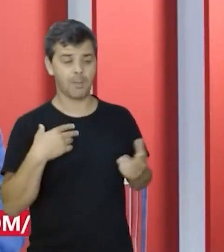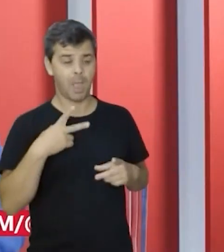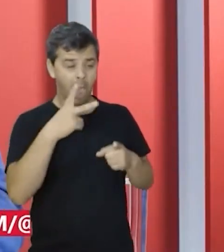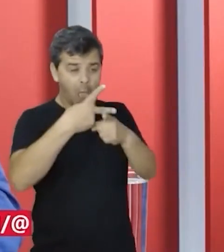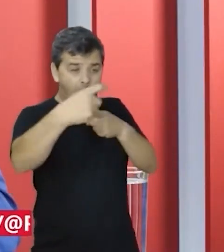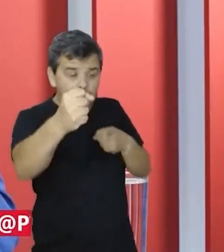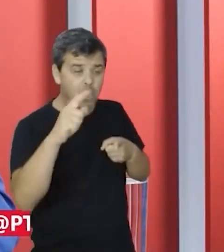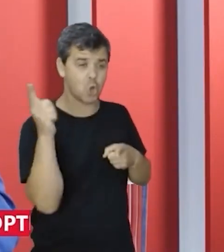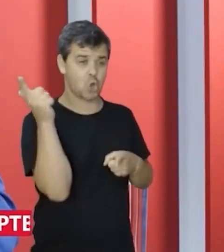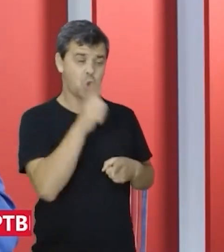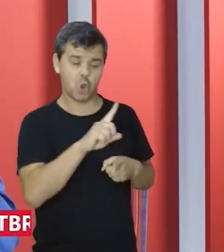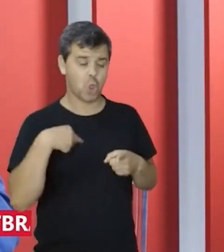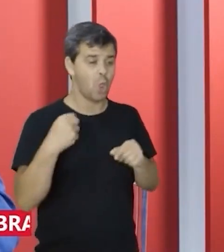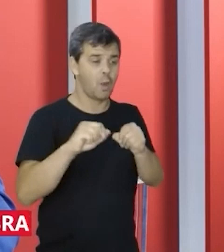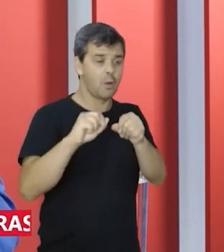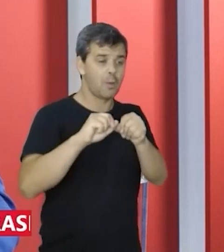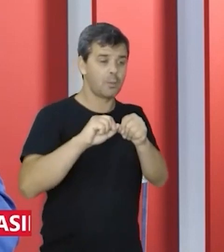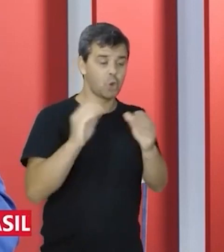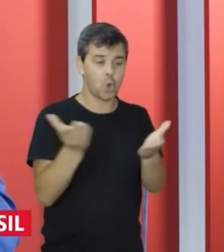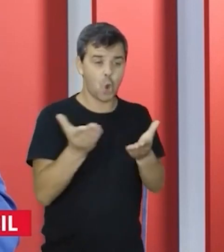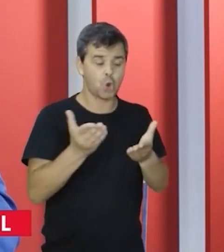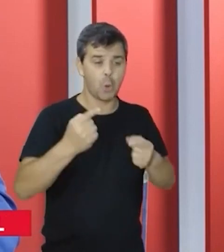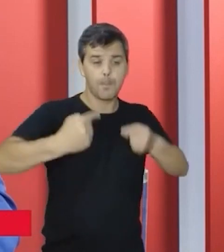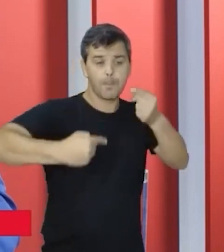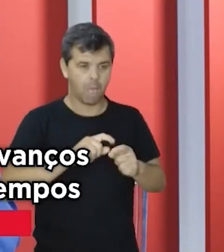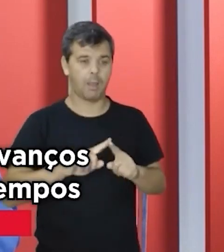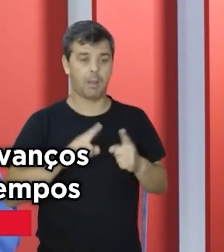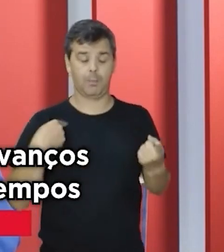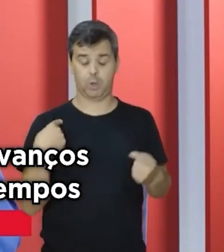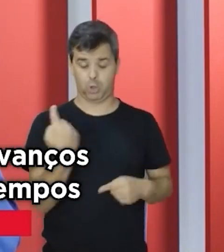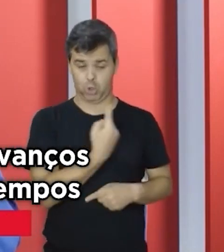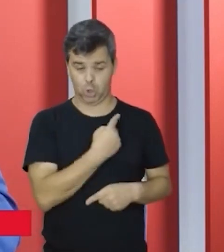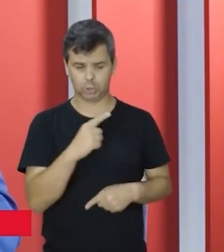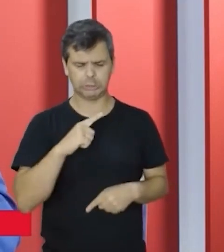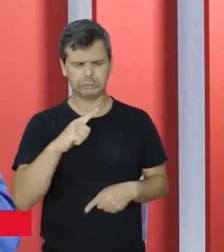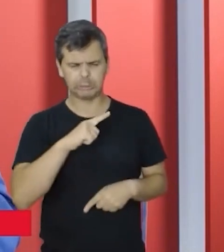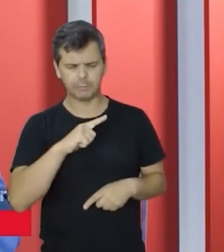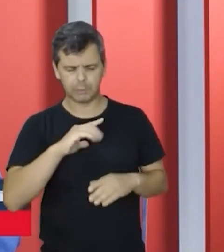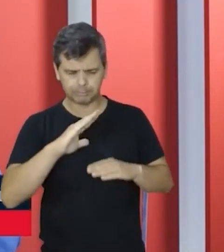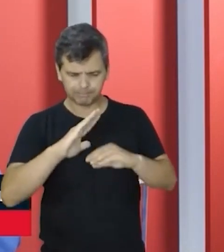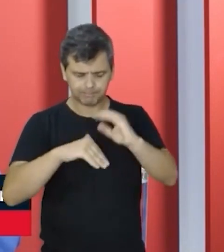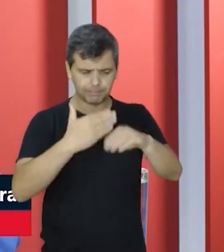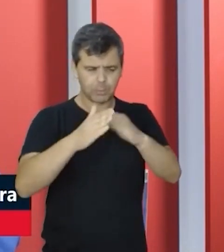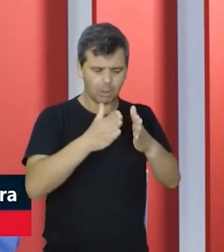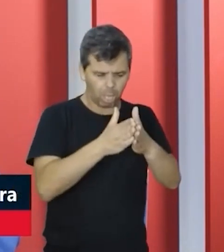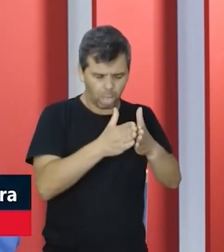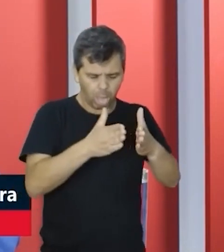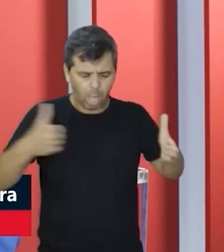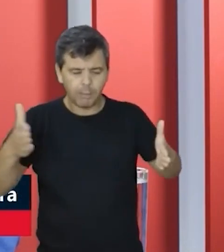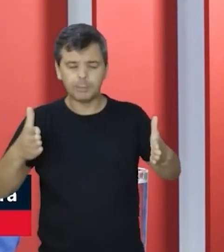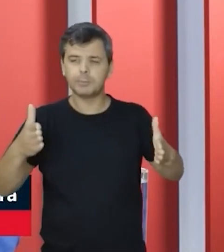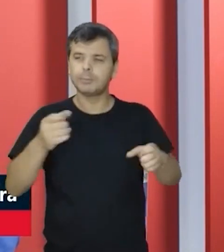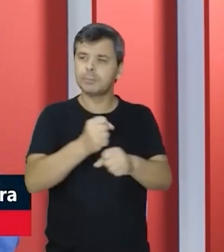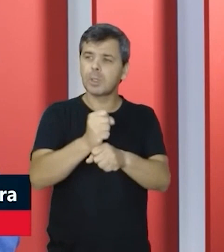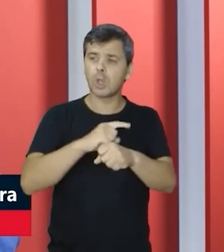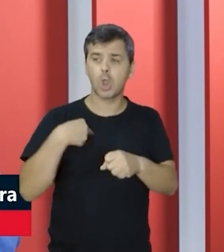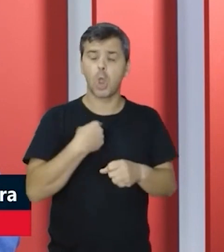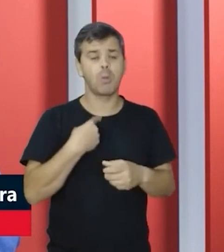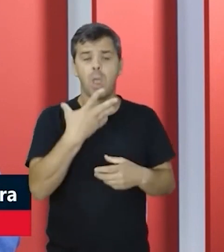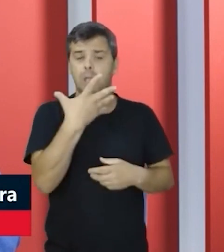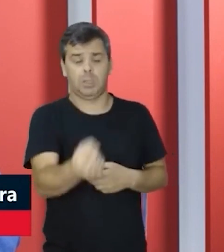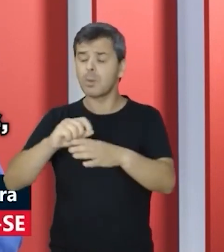vitória foi a gente não mexer no nosso atual modelo político eleitoral. Nós já tivemos tantos avanços ao longo dos últimos tempos que a gente não podia